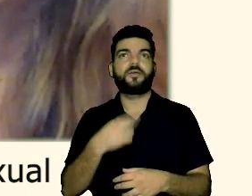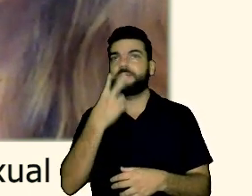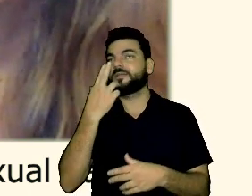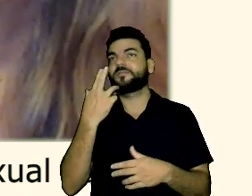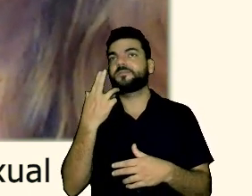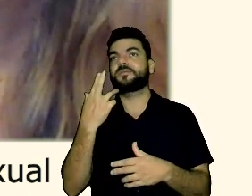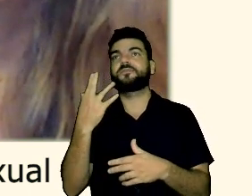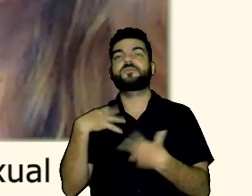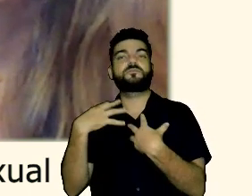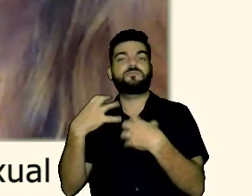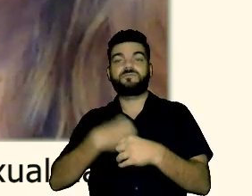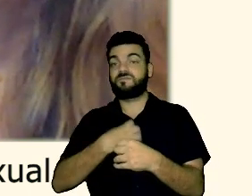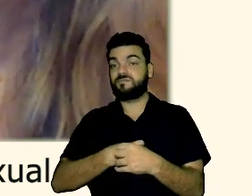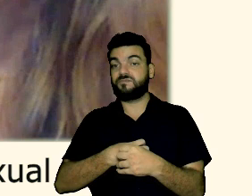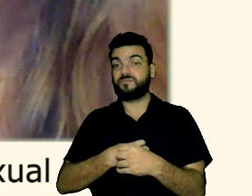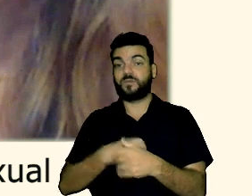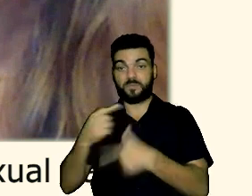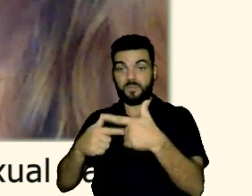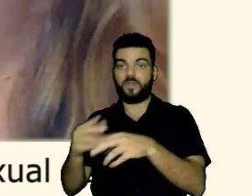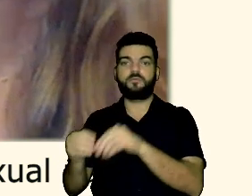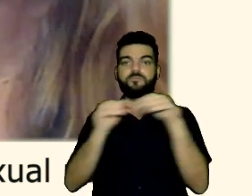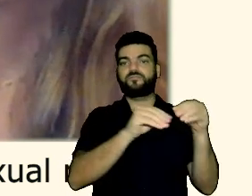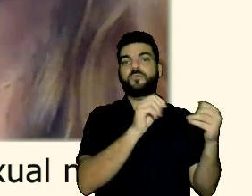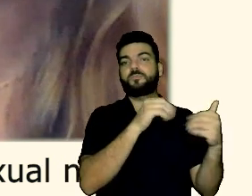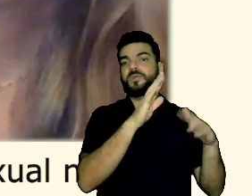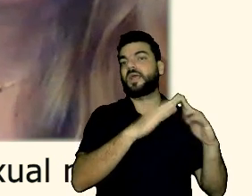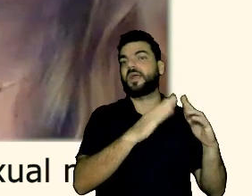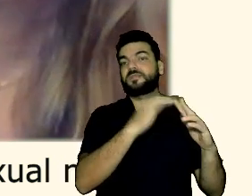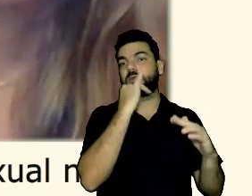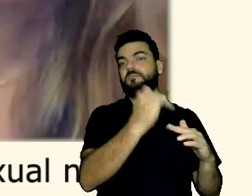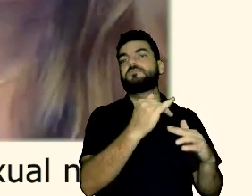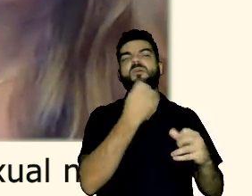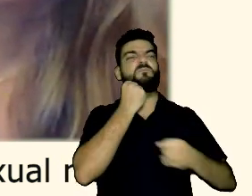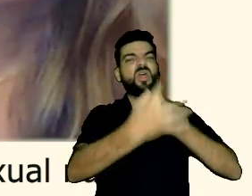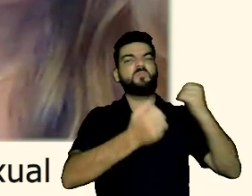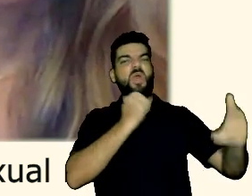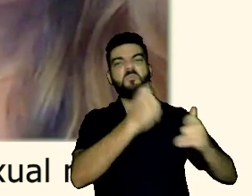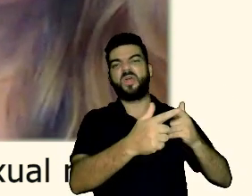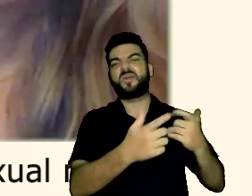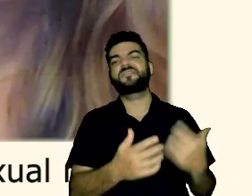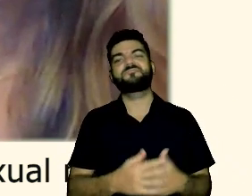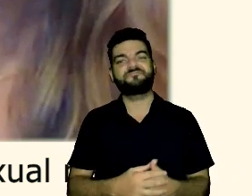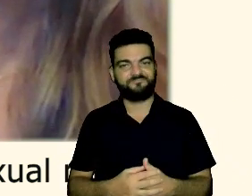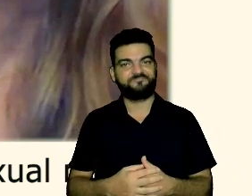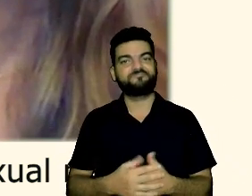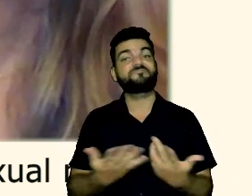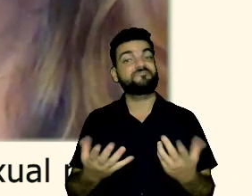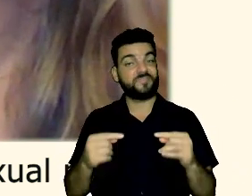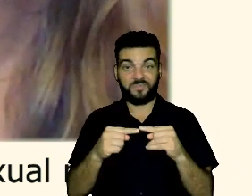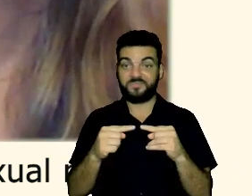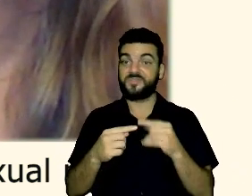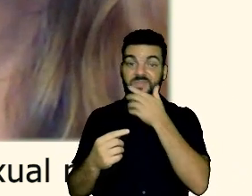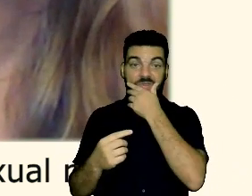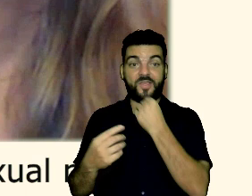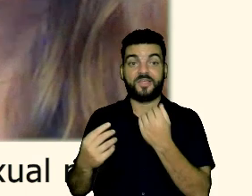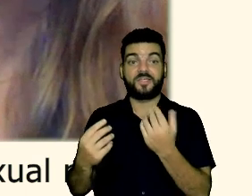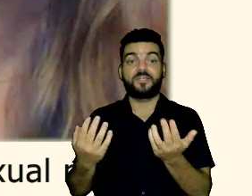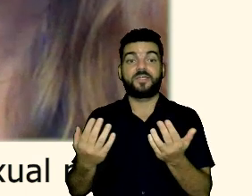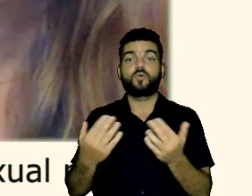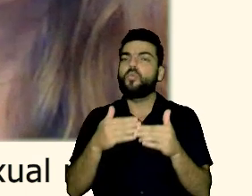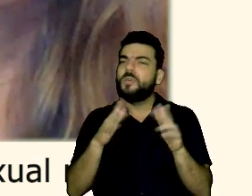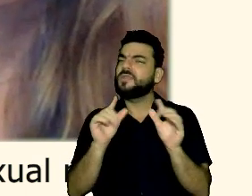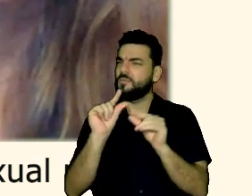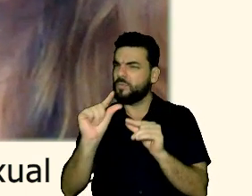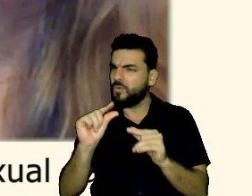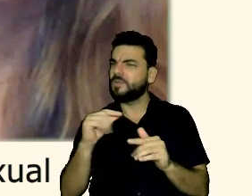meu trabalho, que eu acabo levando comigo para onde eu for, e principalmente para casa. Então, os